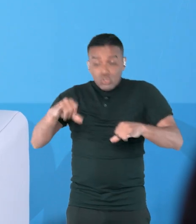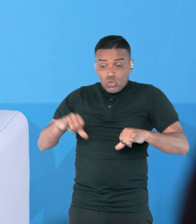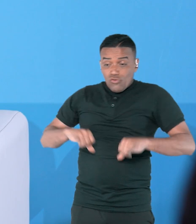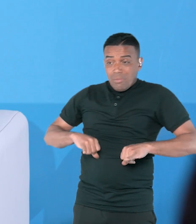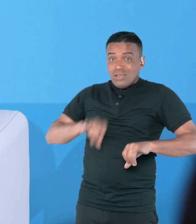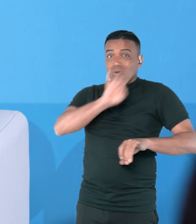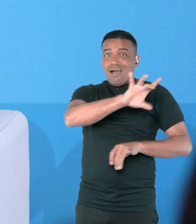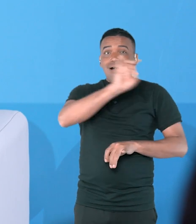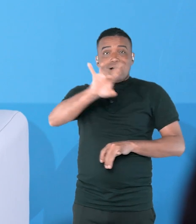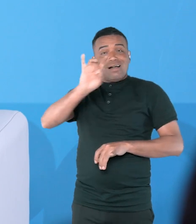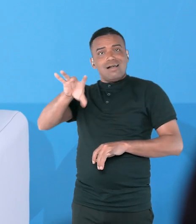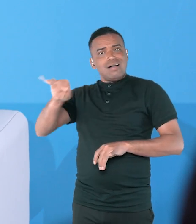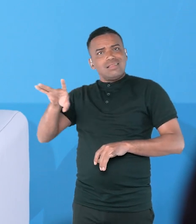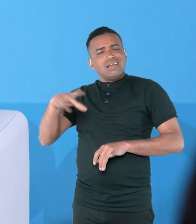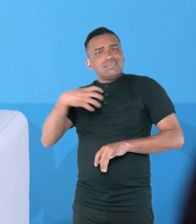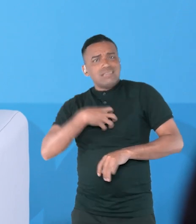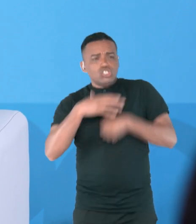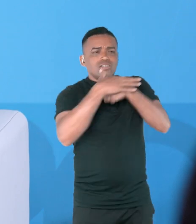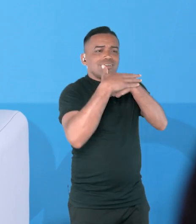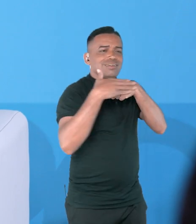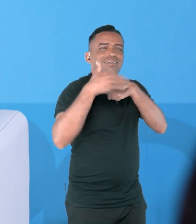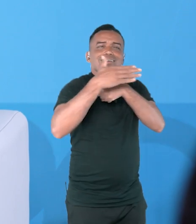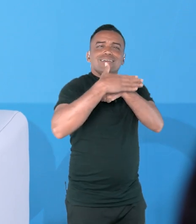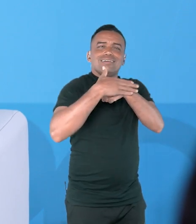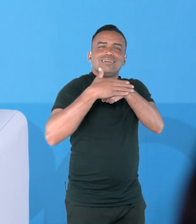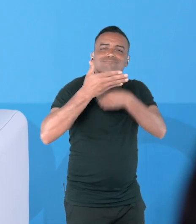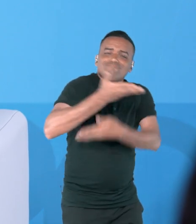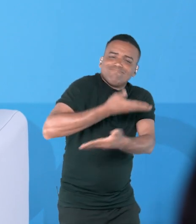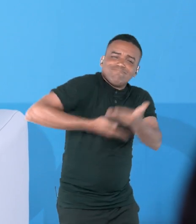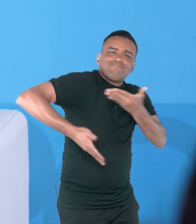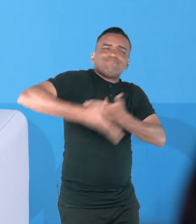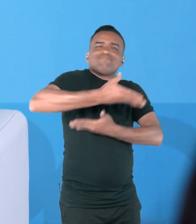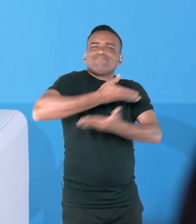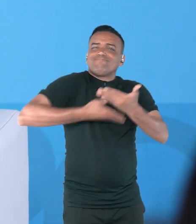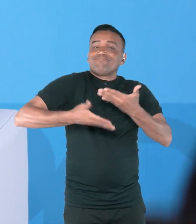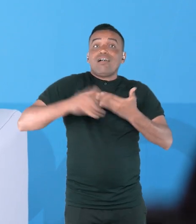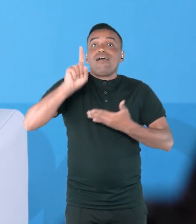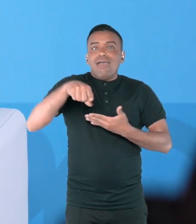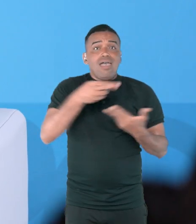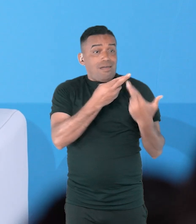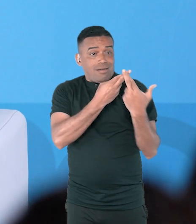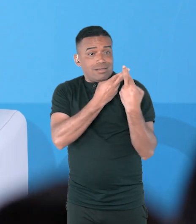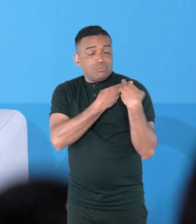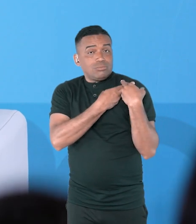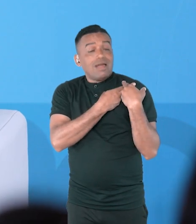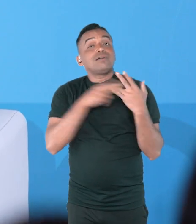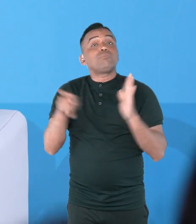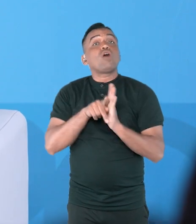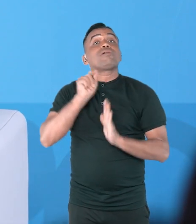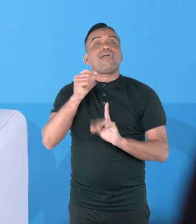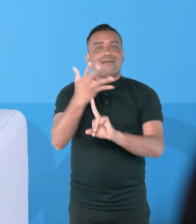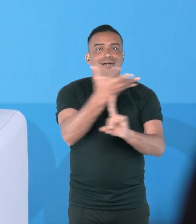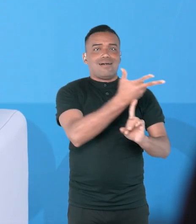sofrimentos individuais, o consolo da fraternidade. Essa é uma das funções essenciais